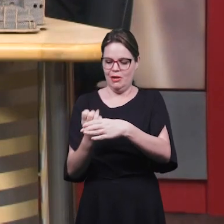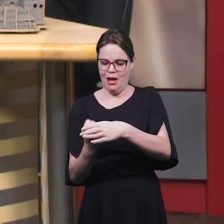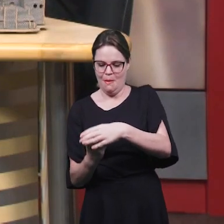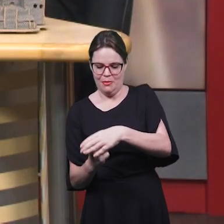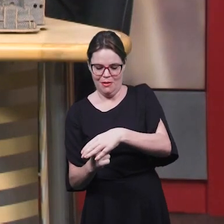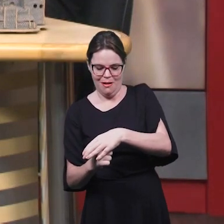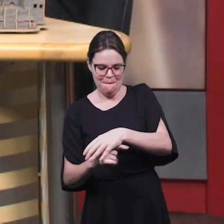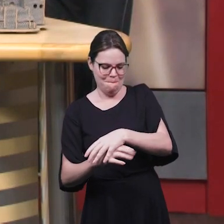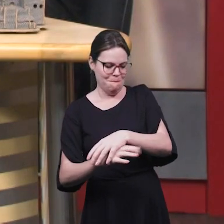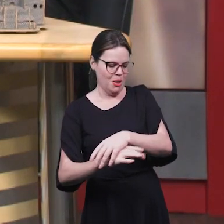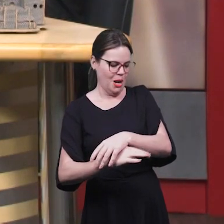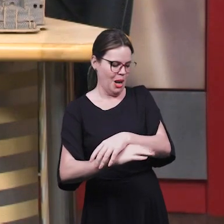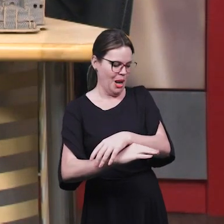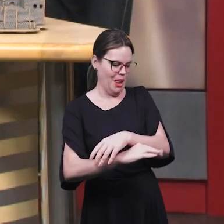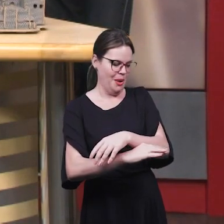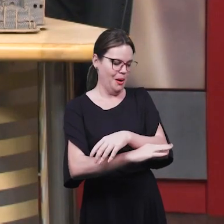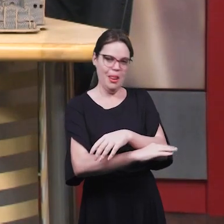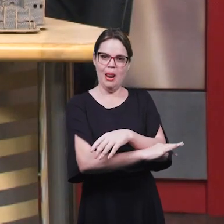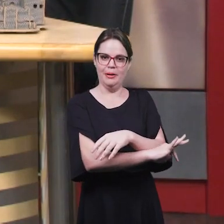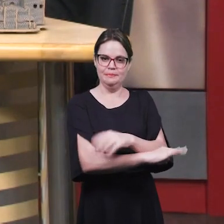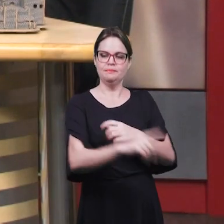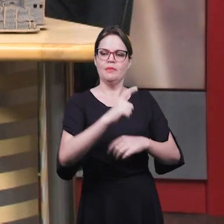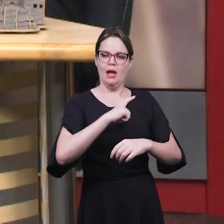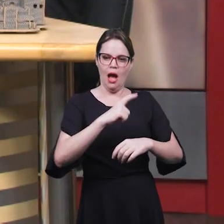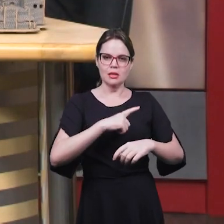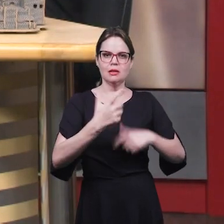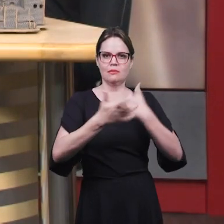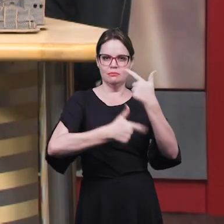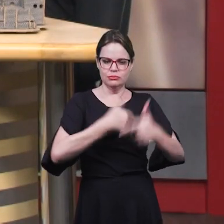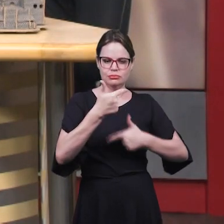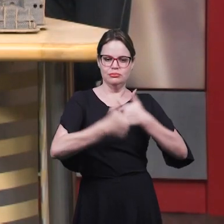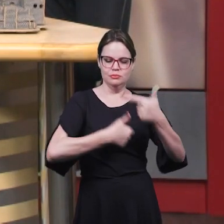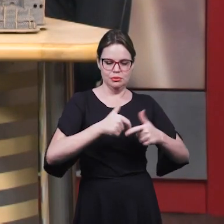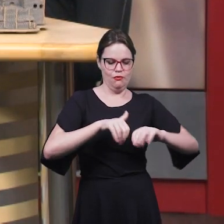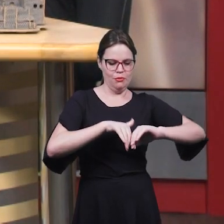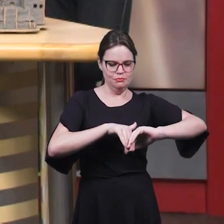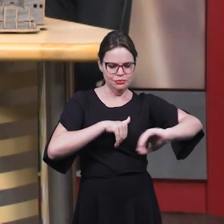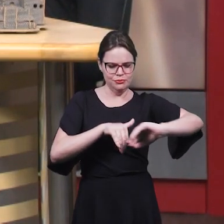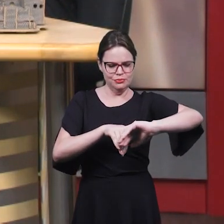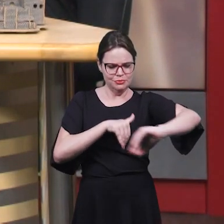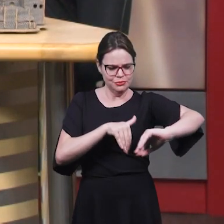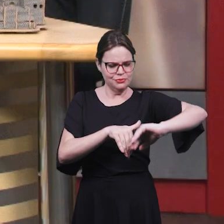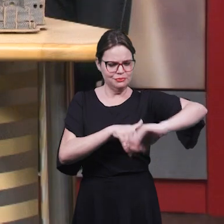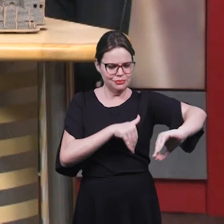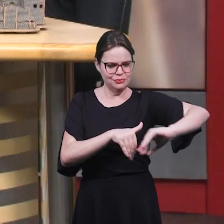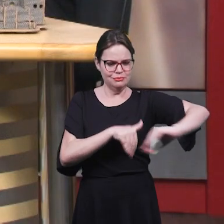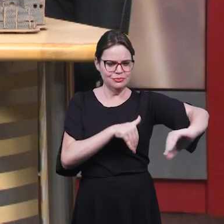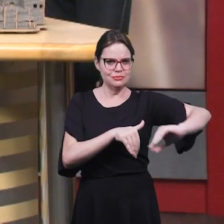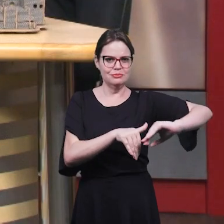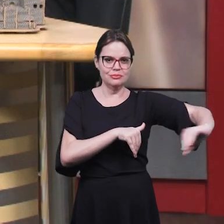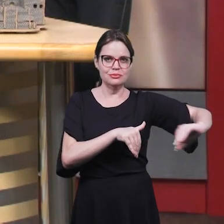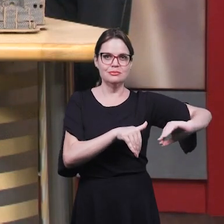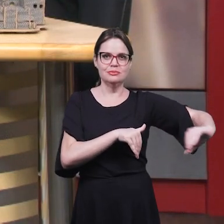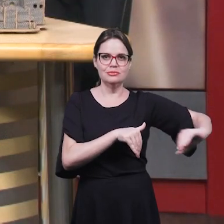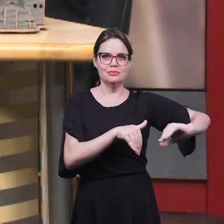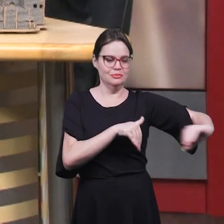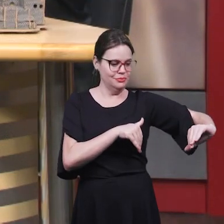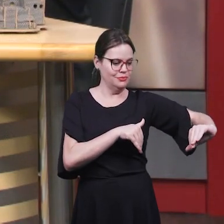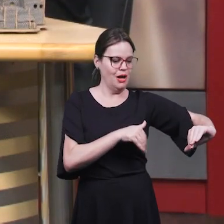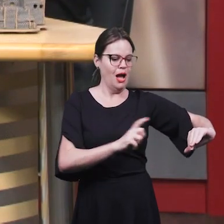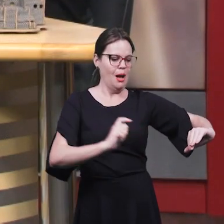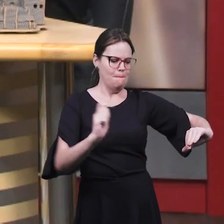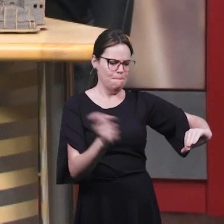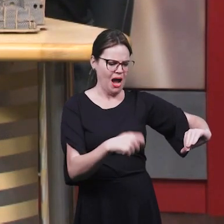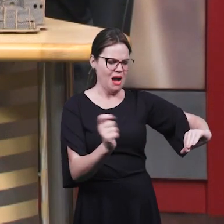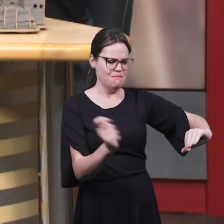eles foram com picaretas de um lado e de outro, e teve um momento, um local que as picaretas bateram picareta por picareta, e